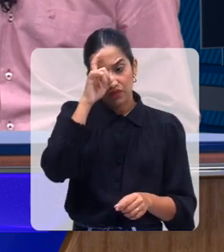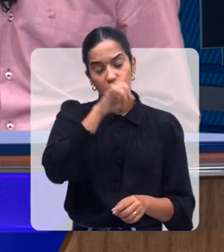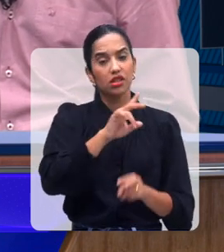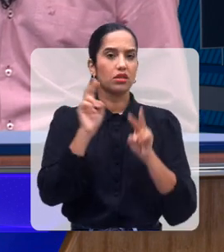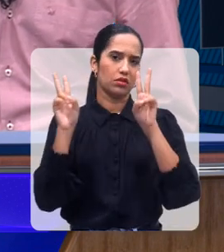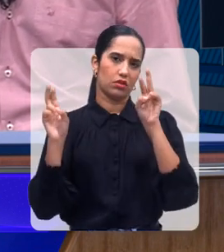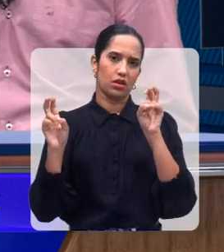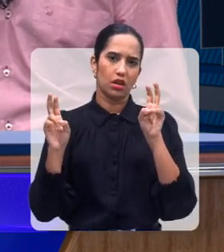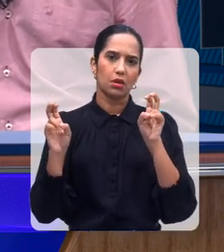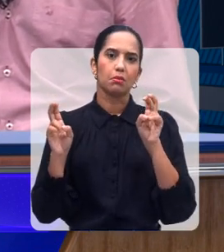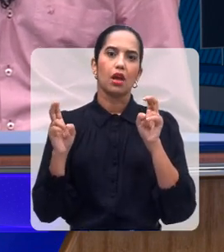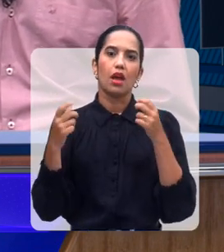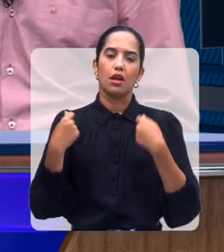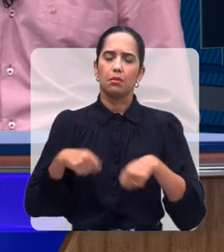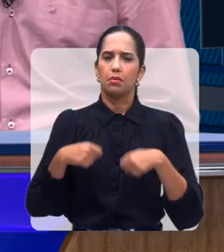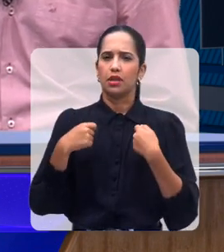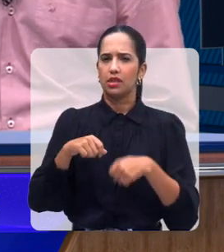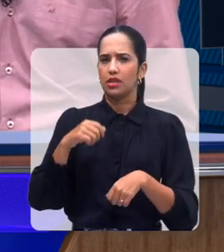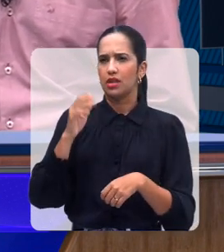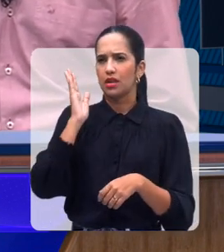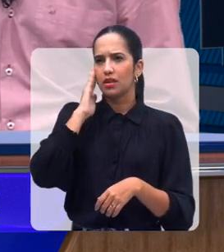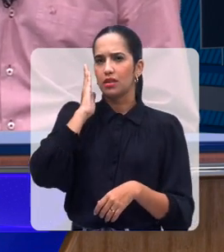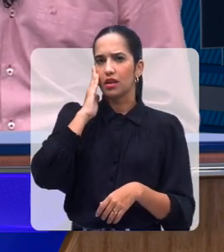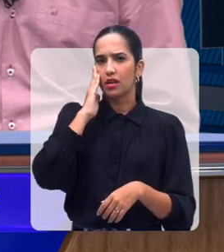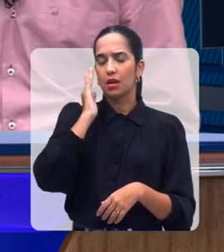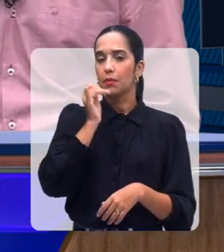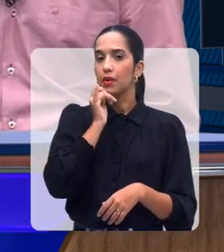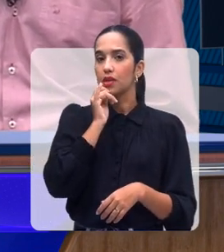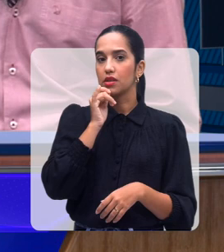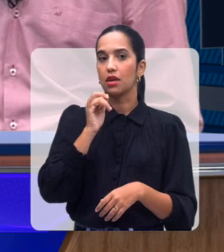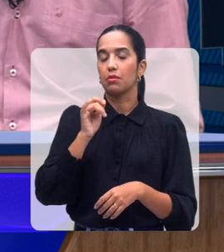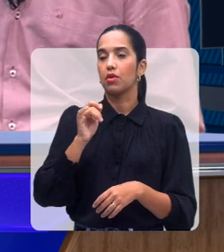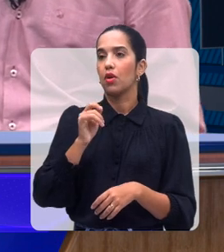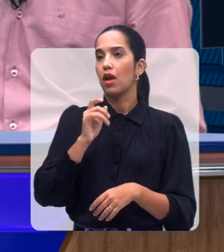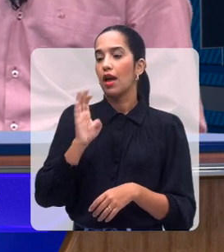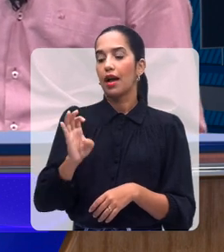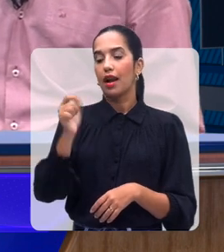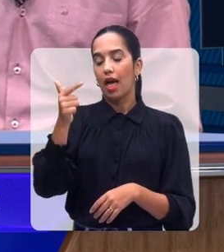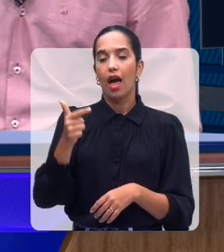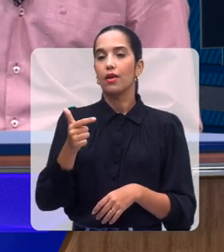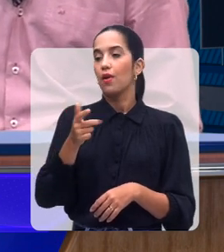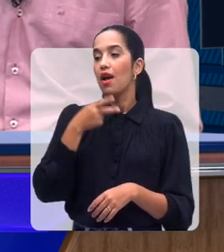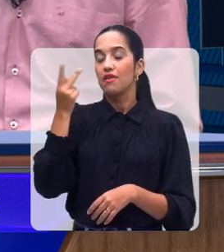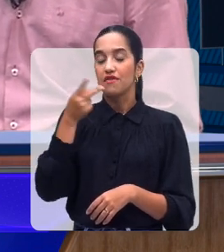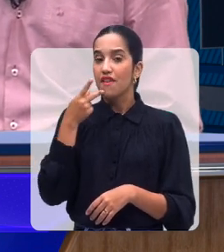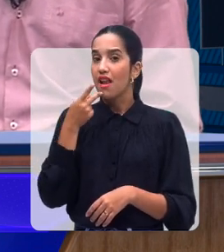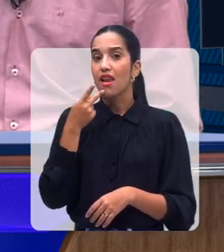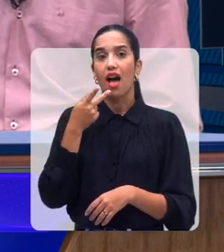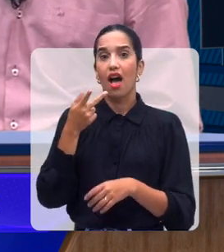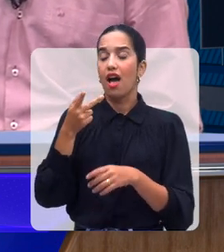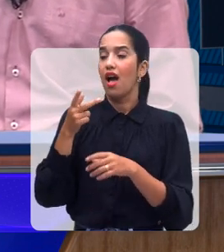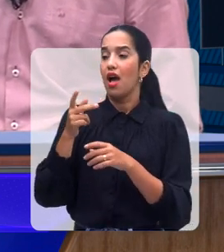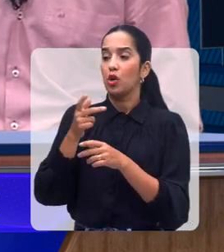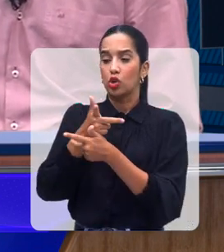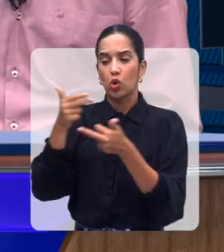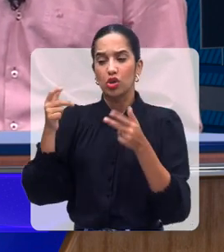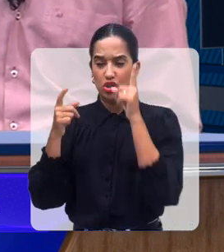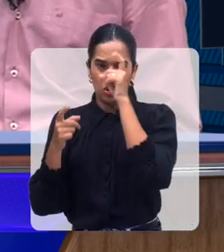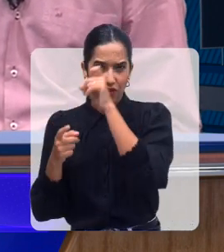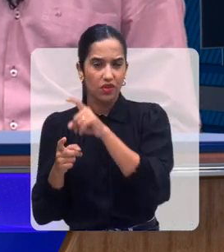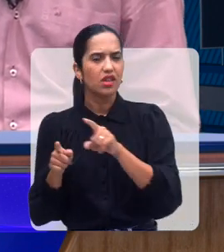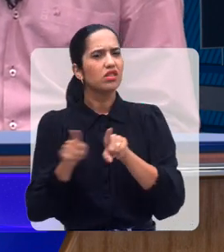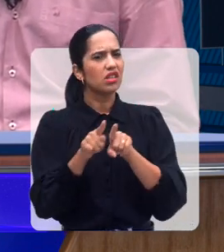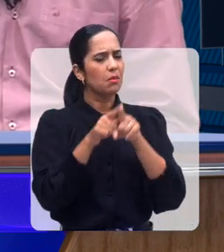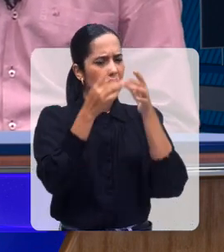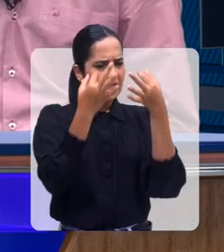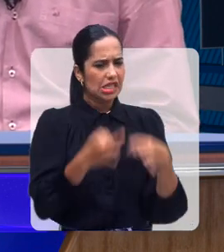dá para fazer o levantamento, como no caso do vôlei, mas também dá para fazer a cesta igual o basquete, com tranquilidade. Né?